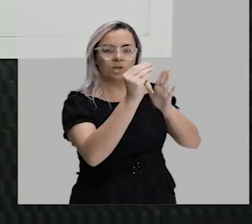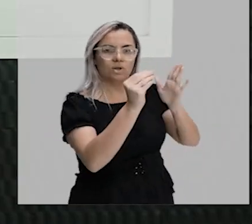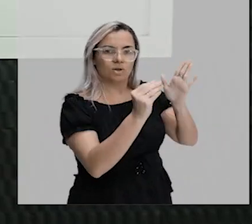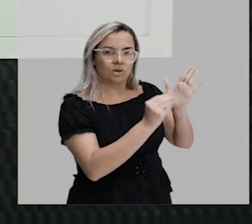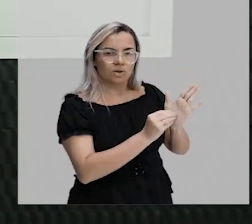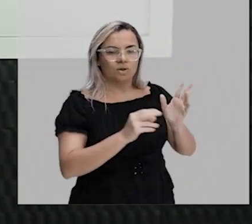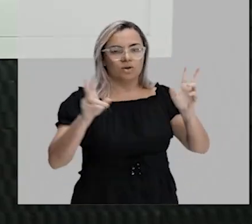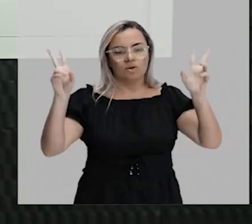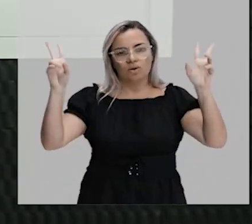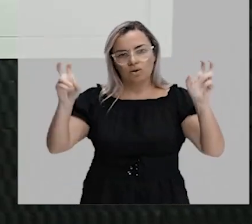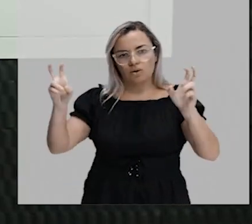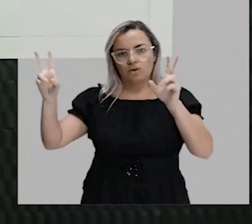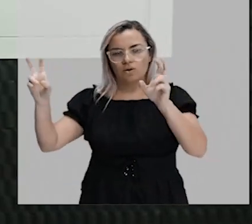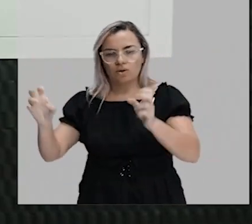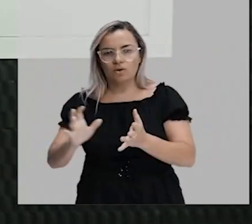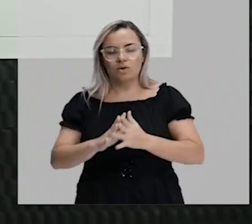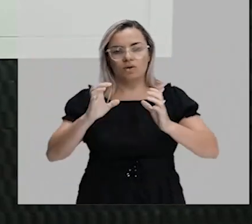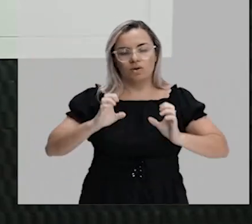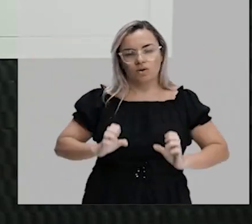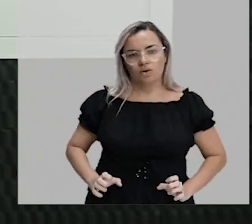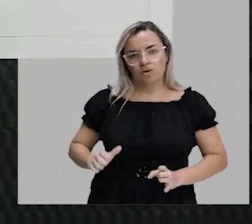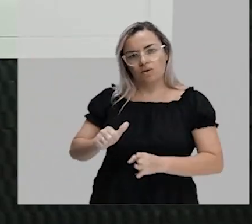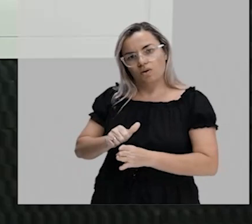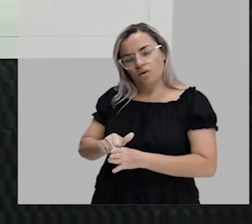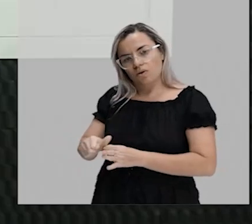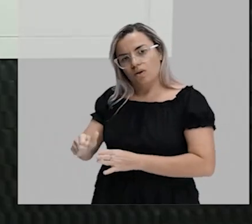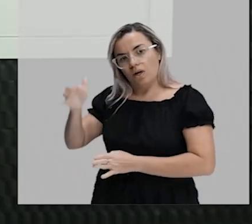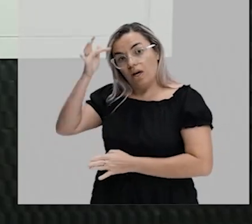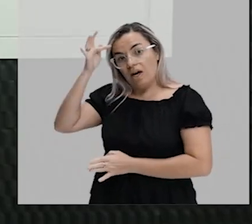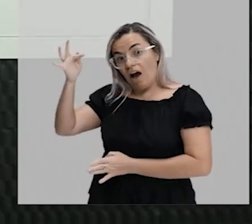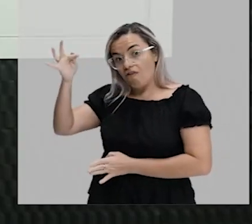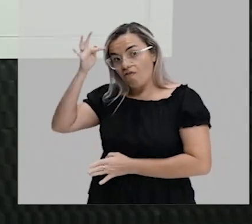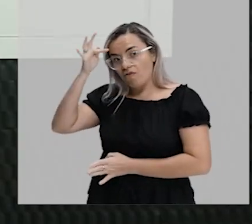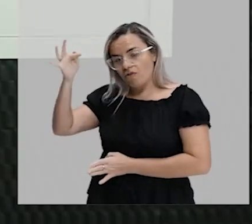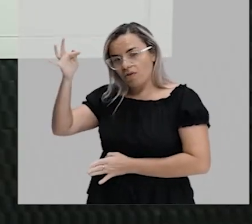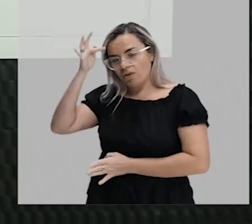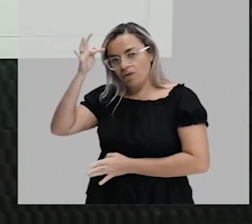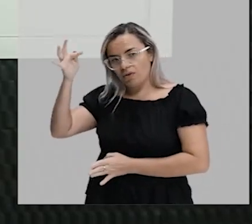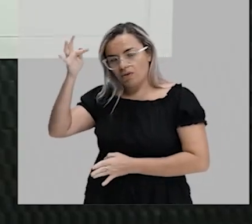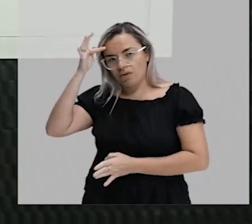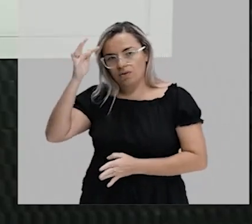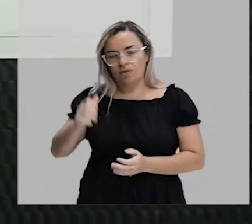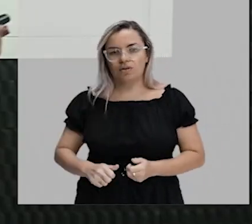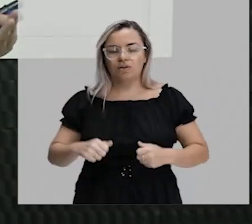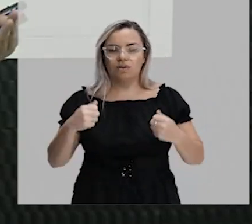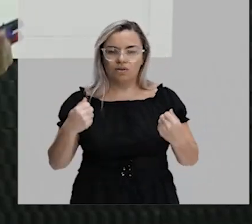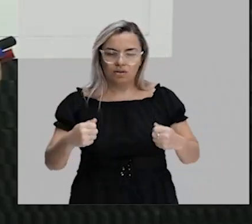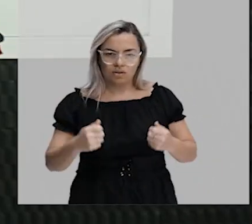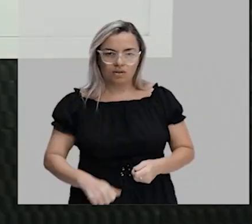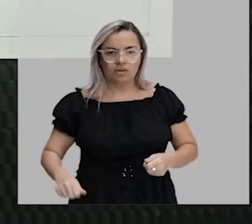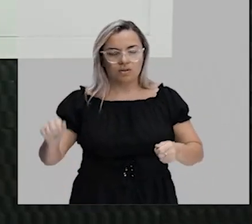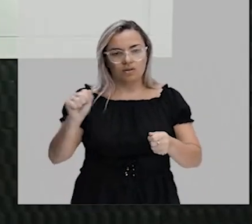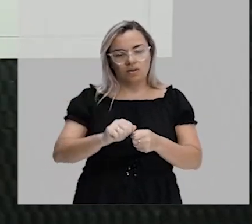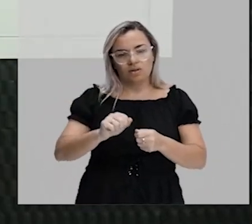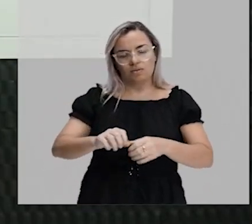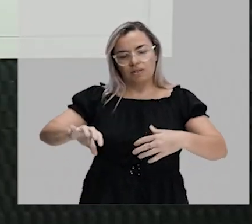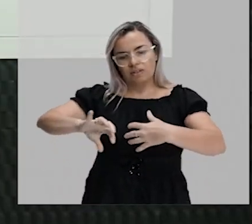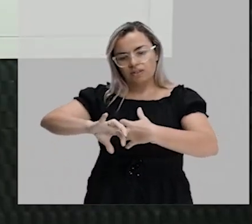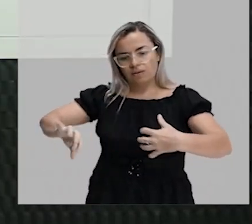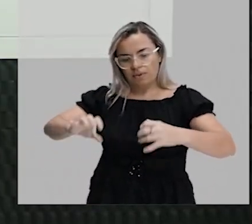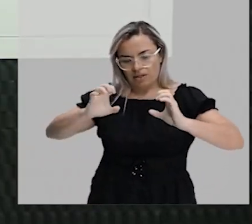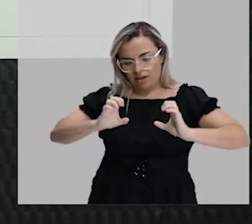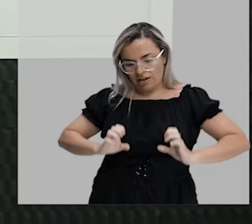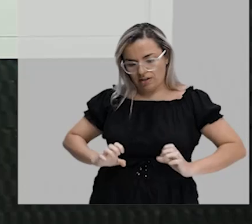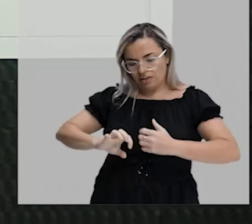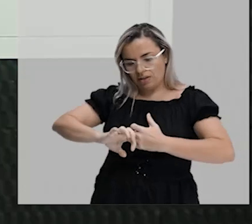eu estou fazendo sempre, que na filosofia nós precisamos fazer entre ética e moral, ok?